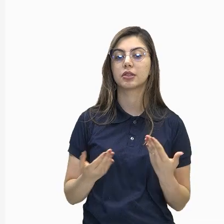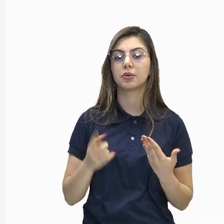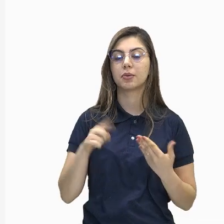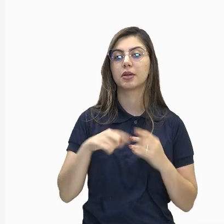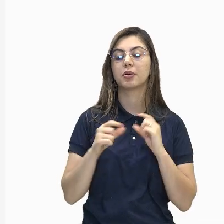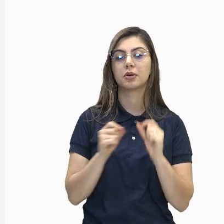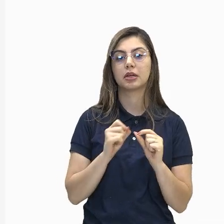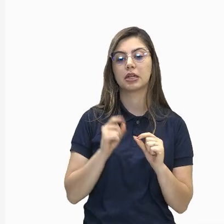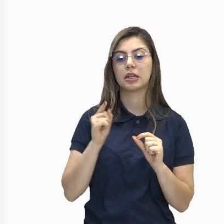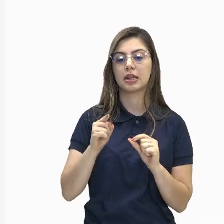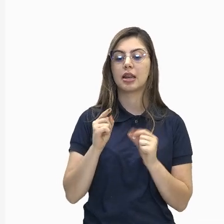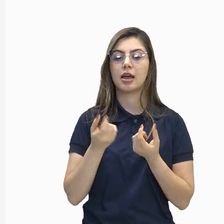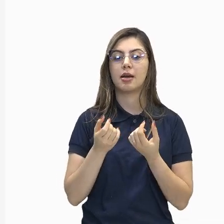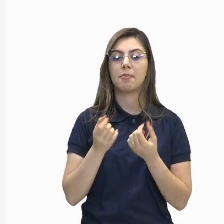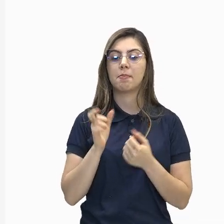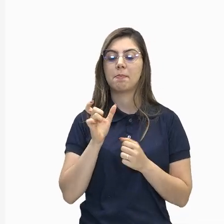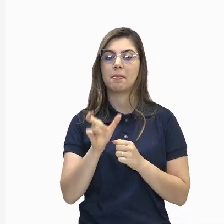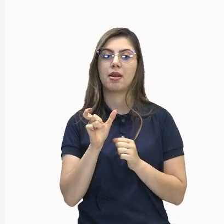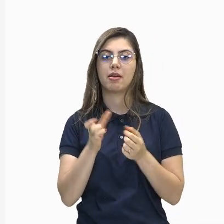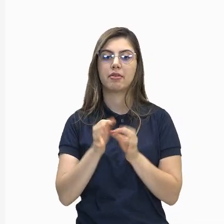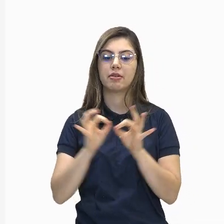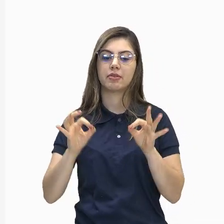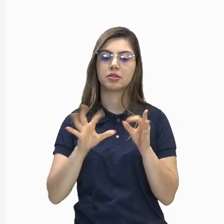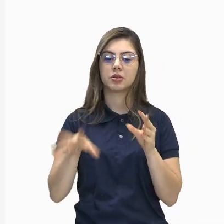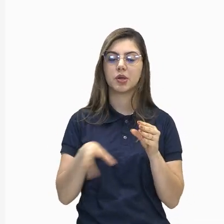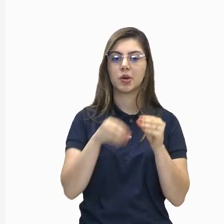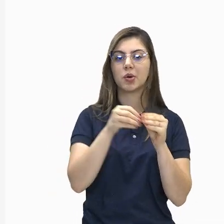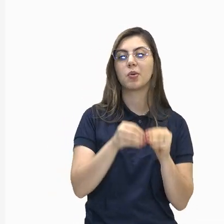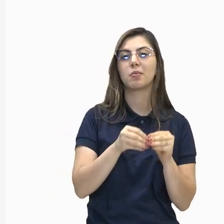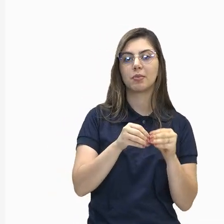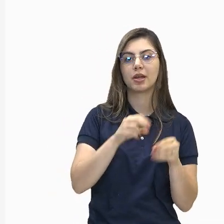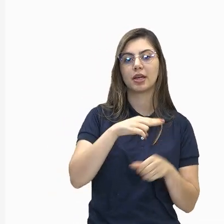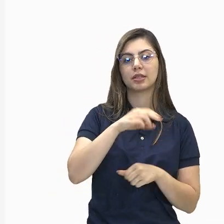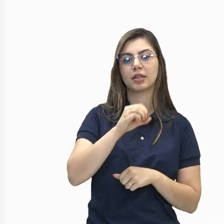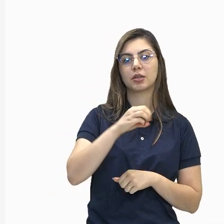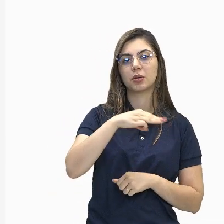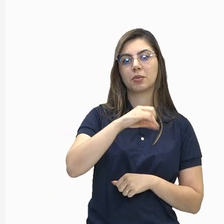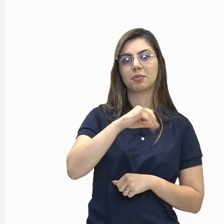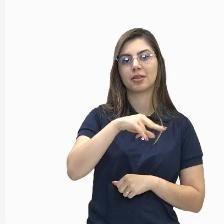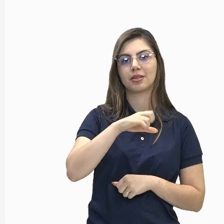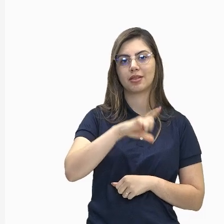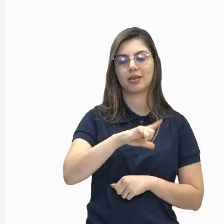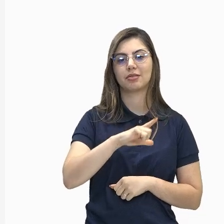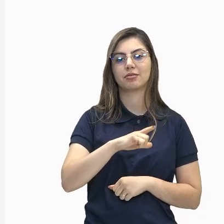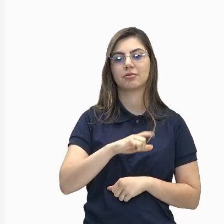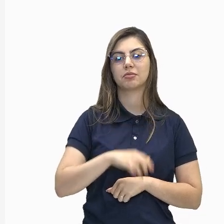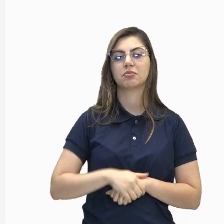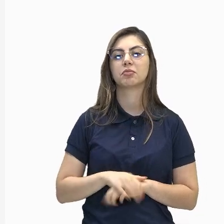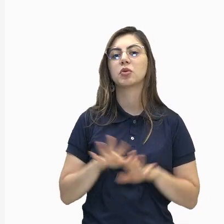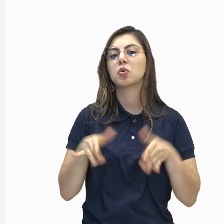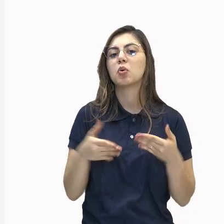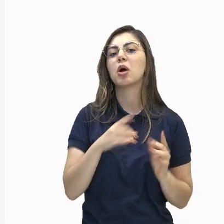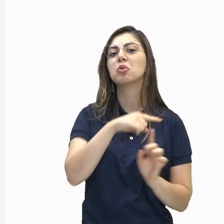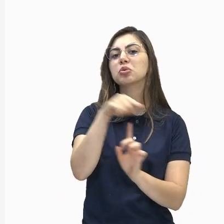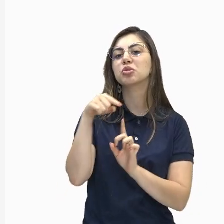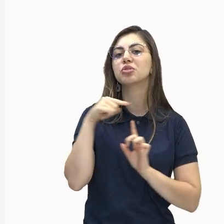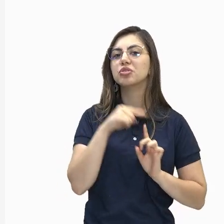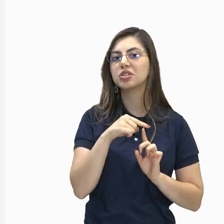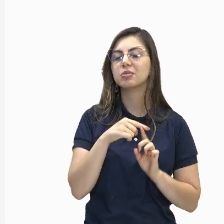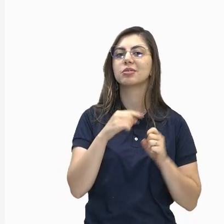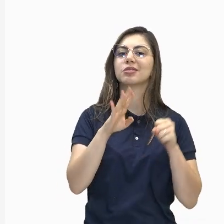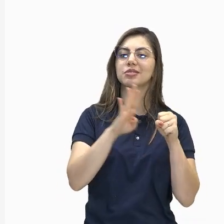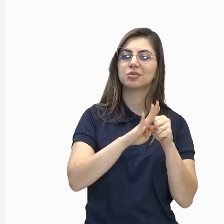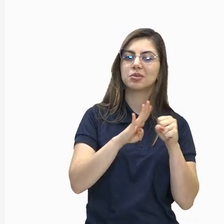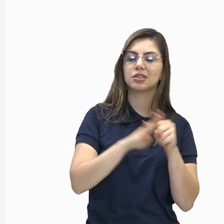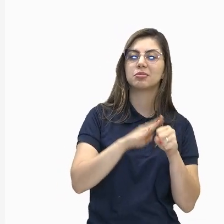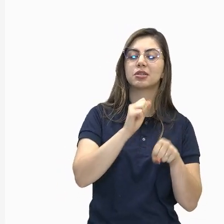completa exatamente nomes, ok? Por isso que ele tem esse nome, complemento nominal. E quais são os tipos de nomes?